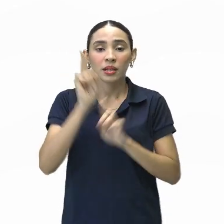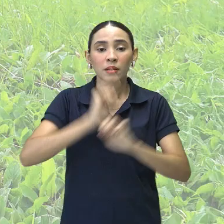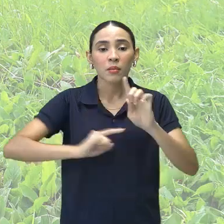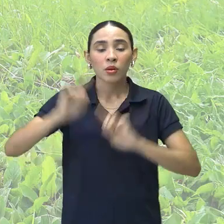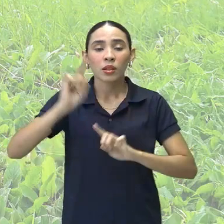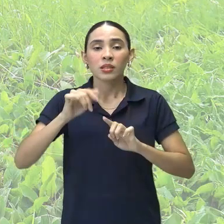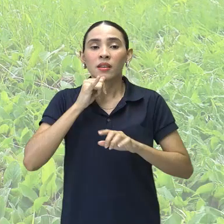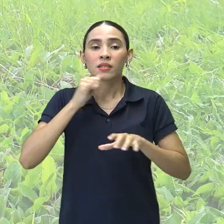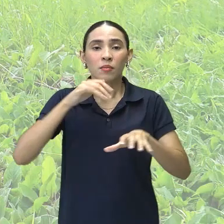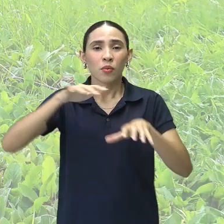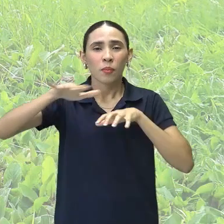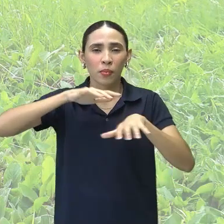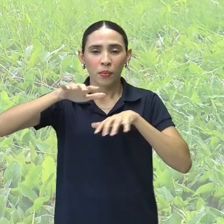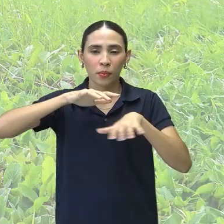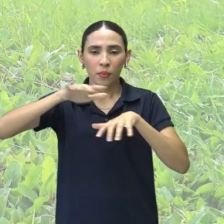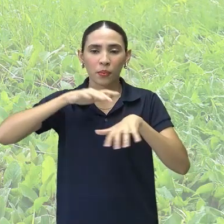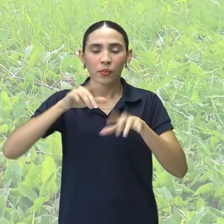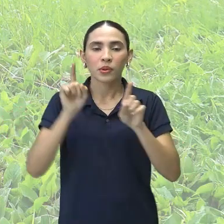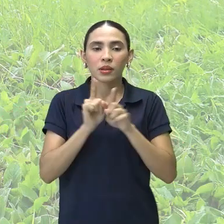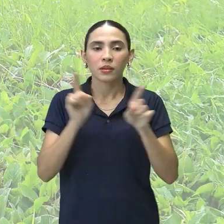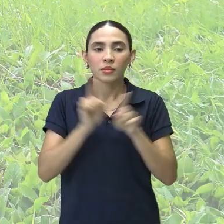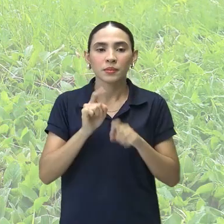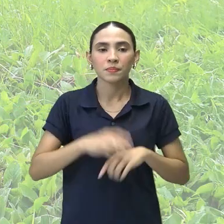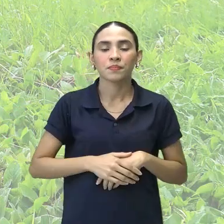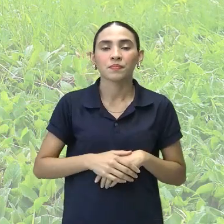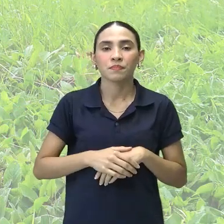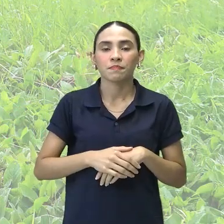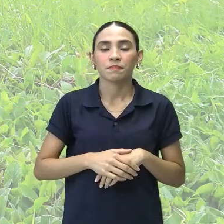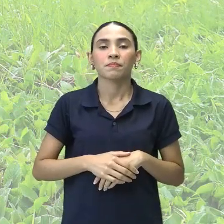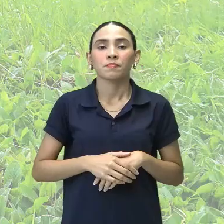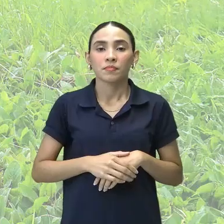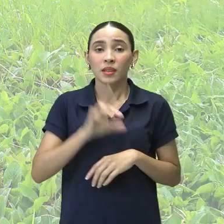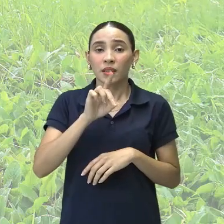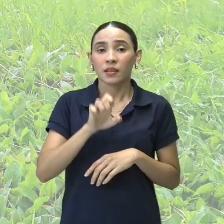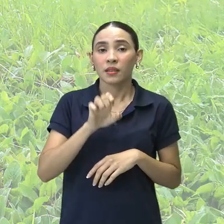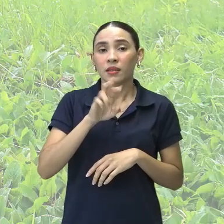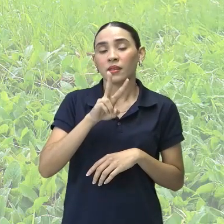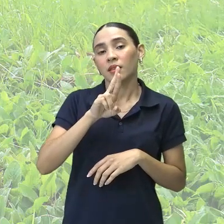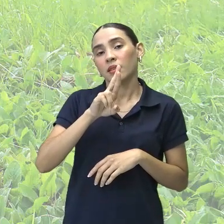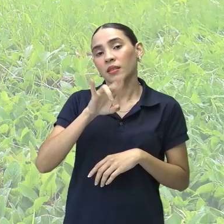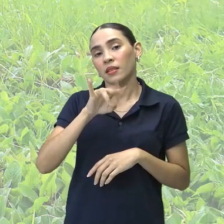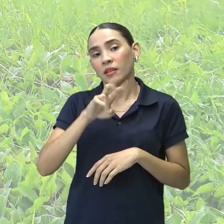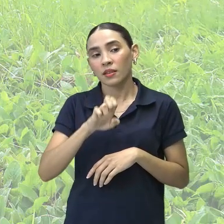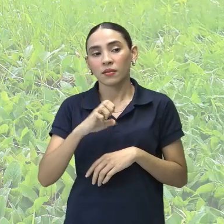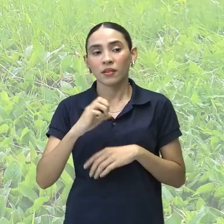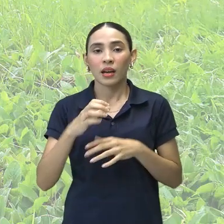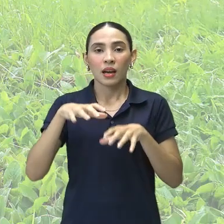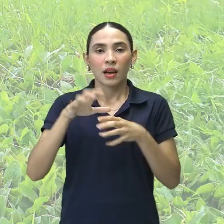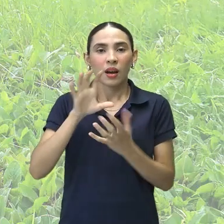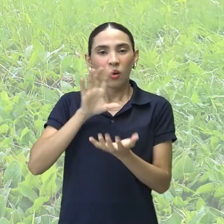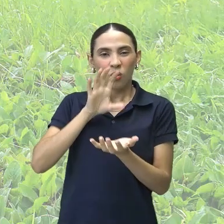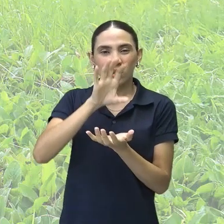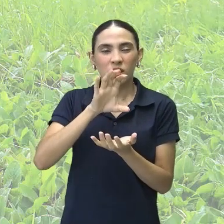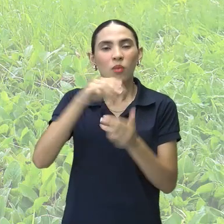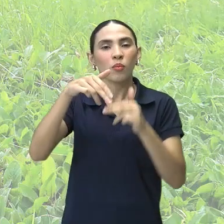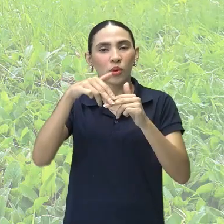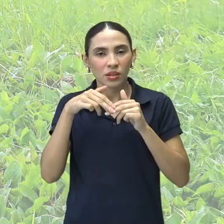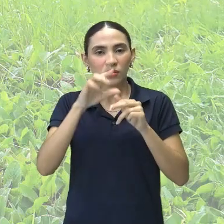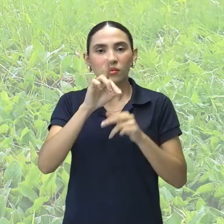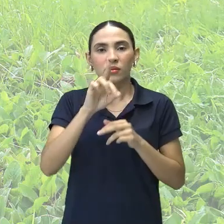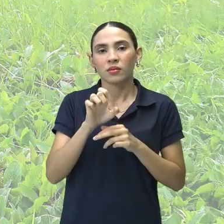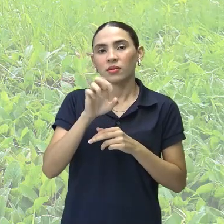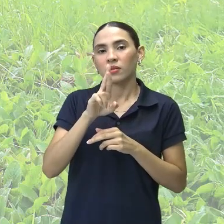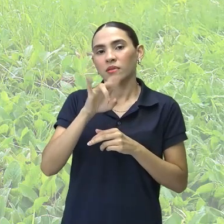como o terremoto, como a deriva continental. Isso é chamado aí de deriva genética,